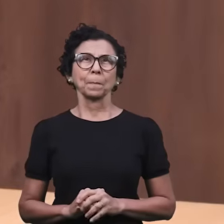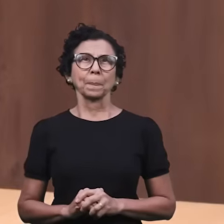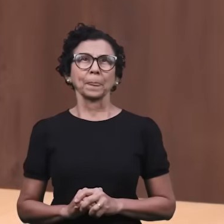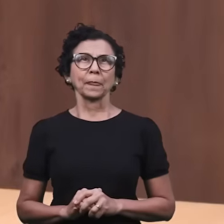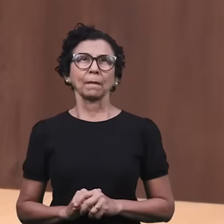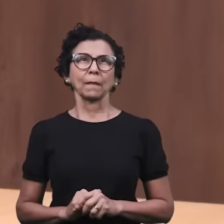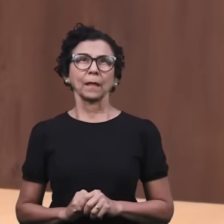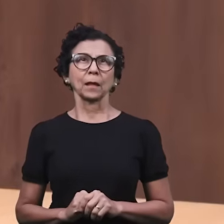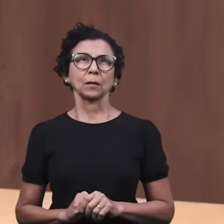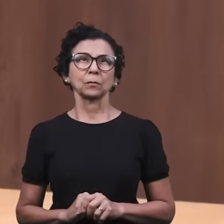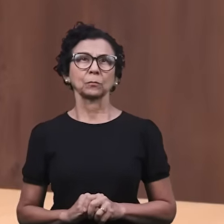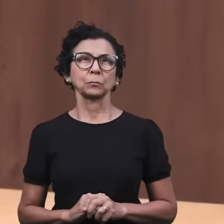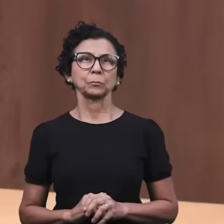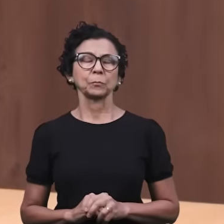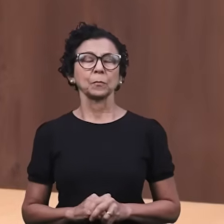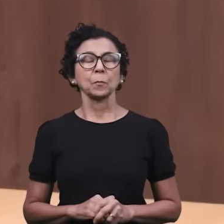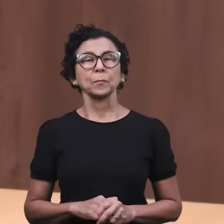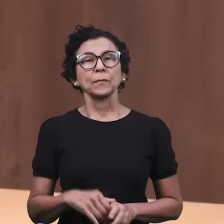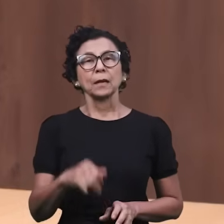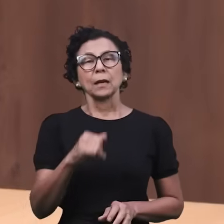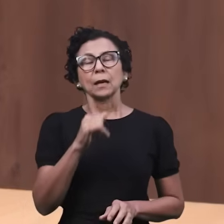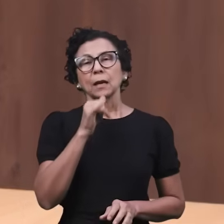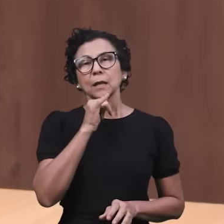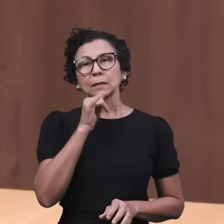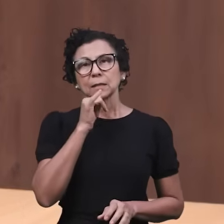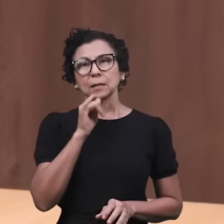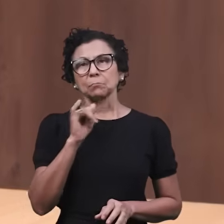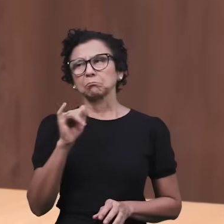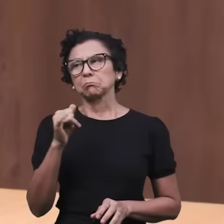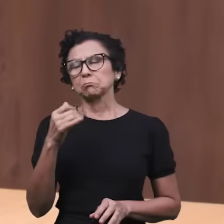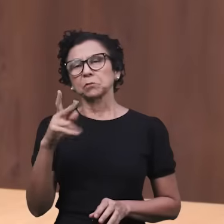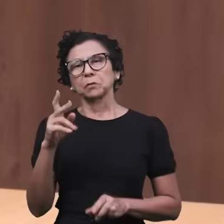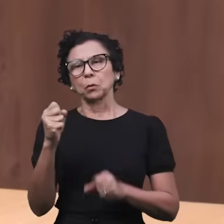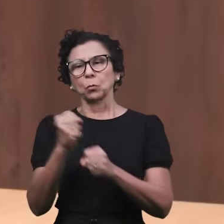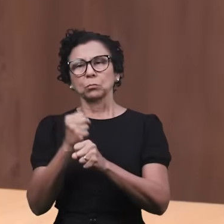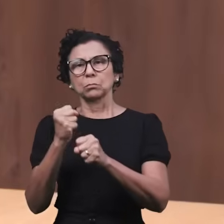toda construção tem um projeto, não é? Tem um projeto.